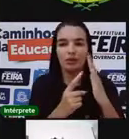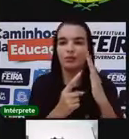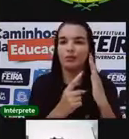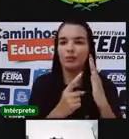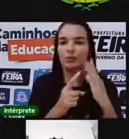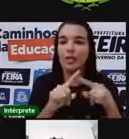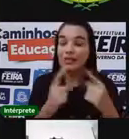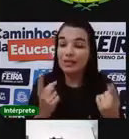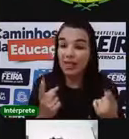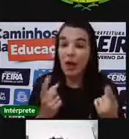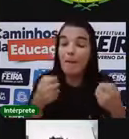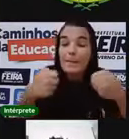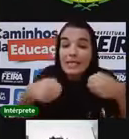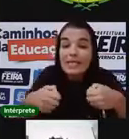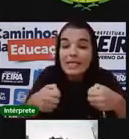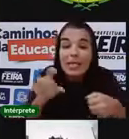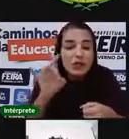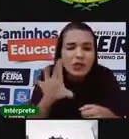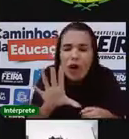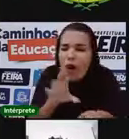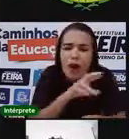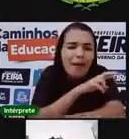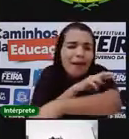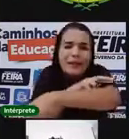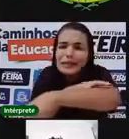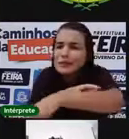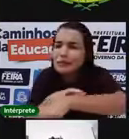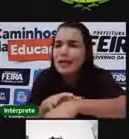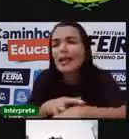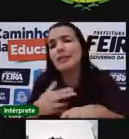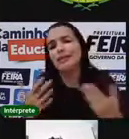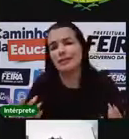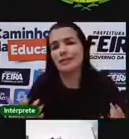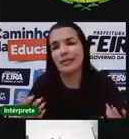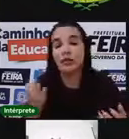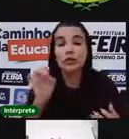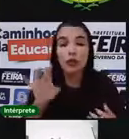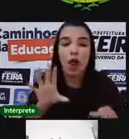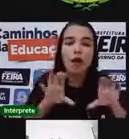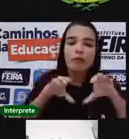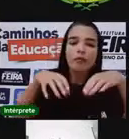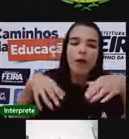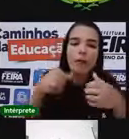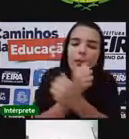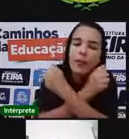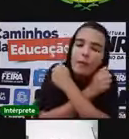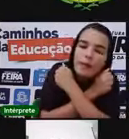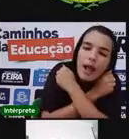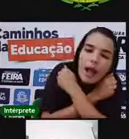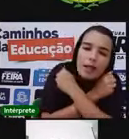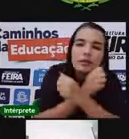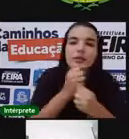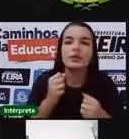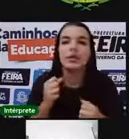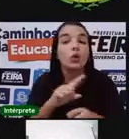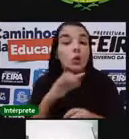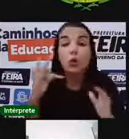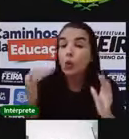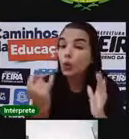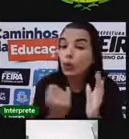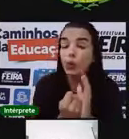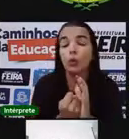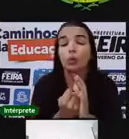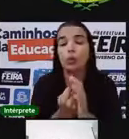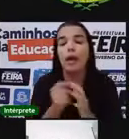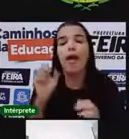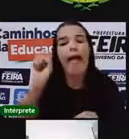que a Promaura trouxe, aquelas pessoas que simulavam o abraço, a diferença, tudo isso é uma forma de valorização da